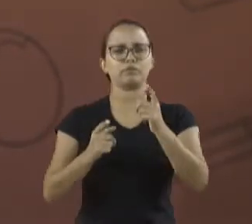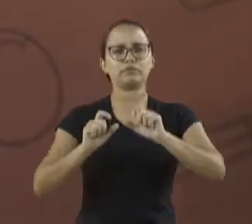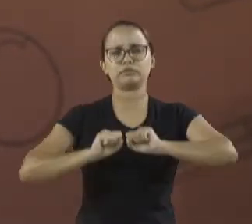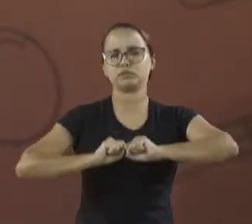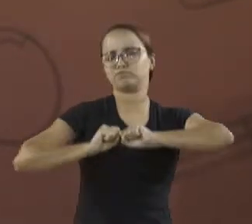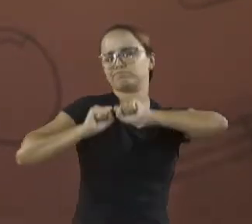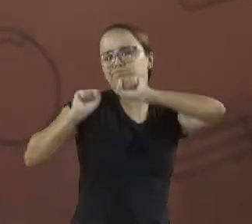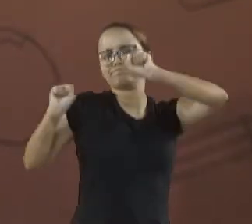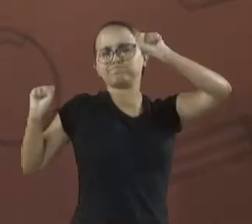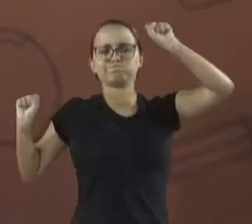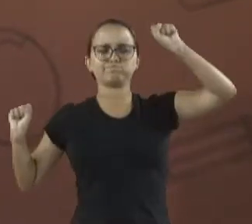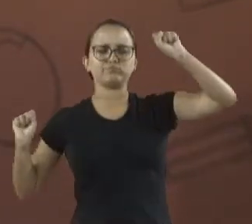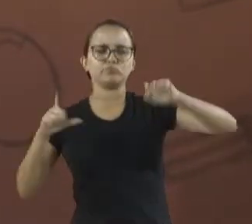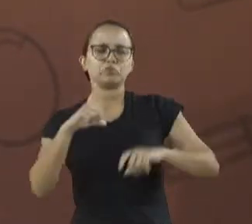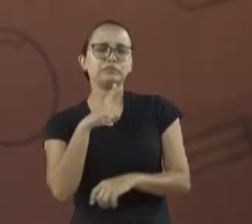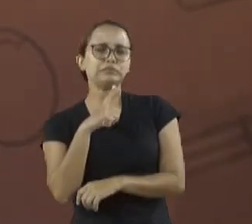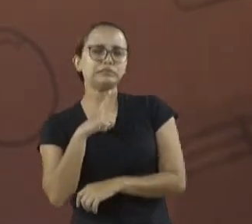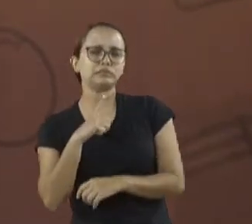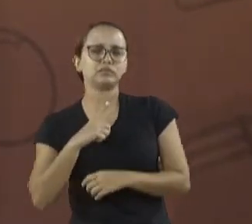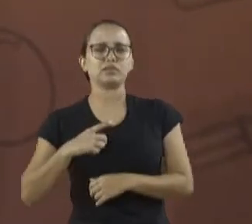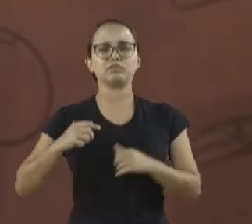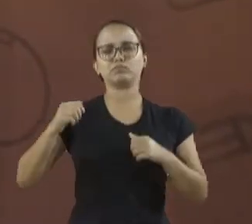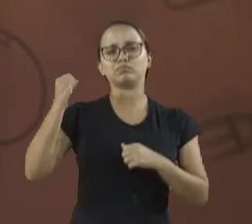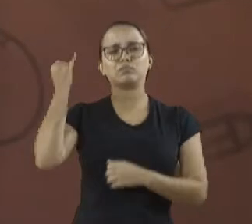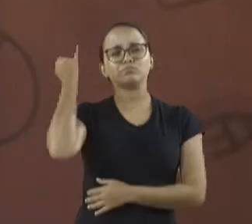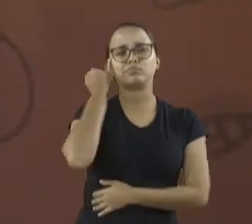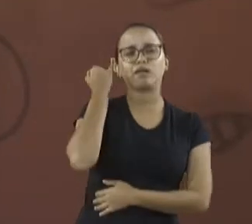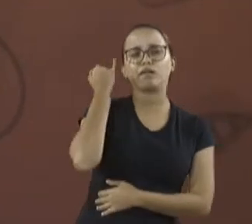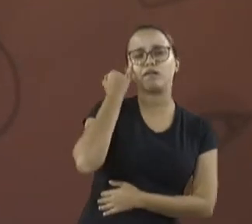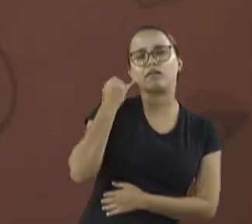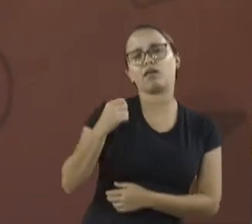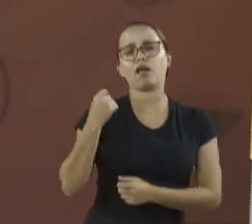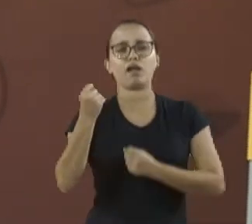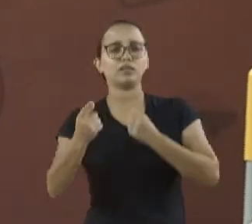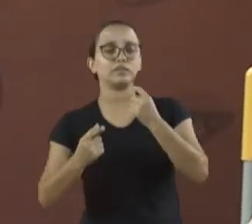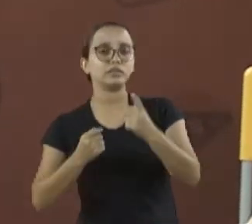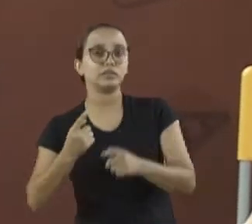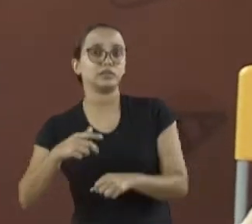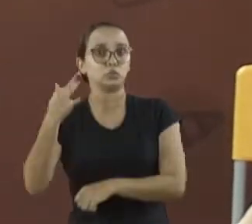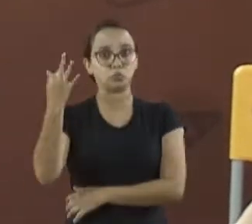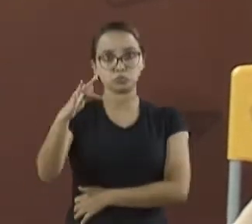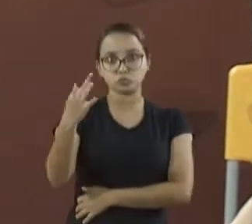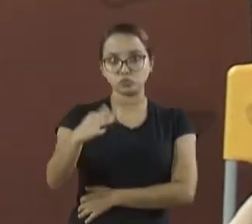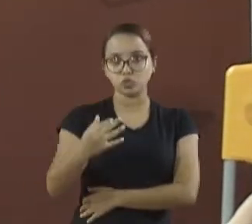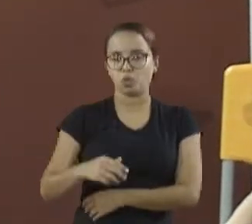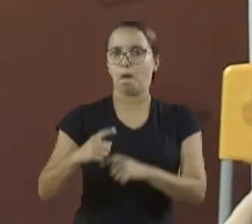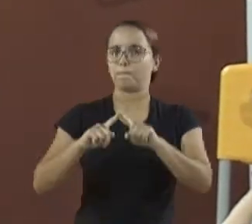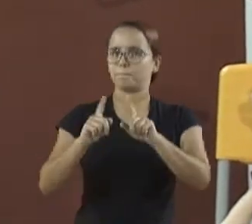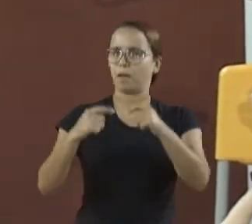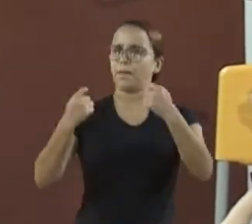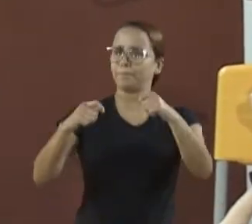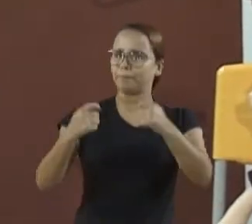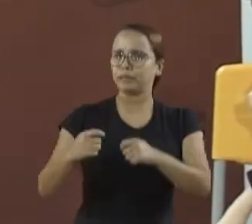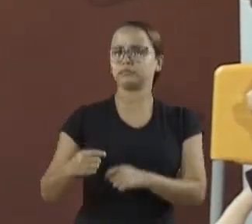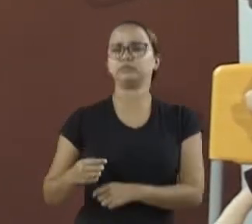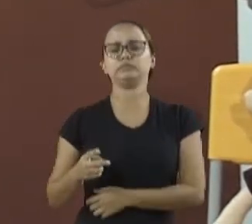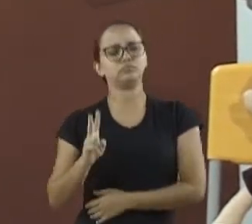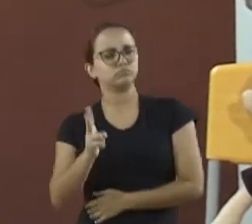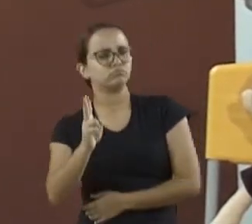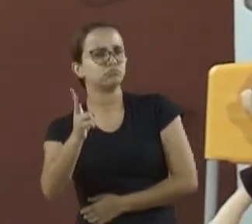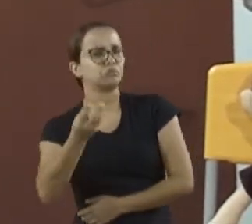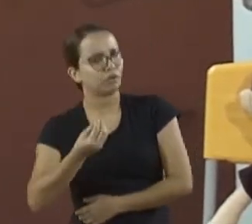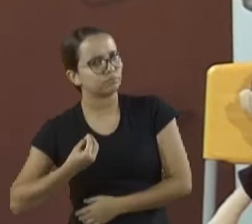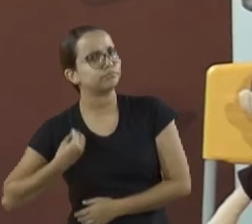mais disposto, outro dia você acorde com uma dorzinha, e a gente tem que conviver com isso de uma forma bem natural,